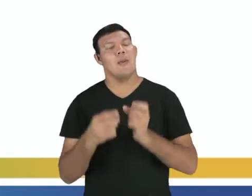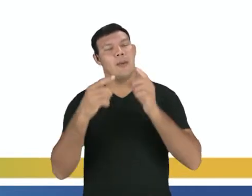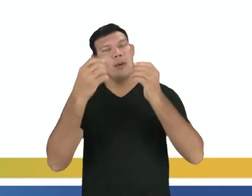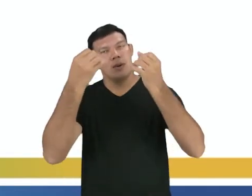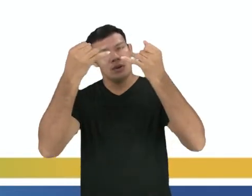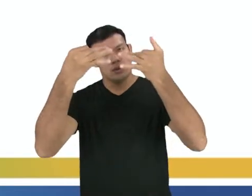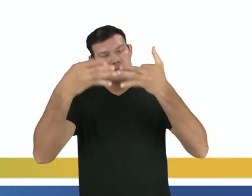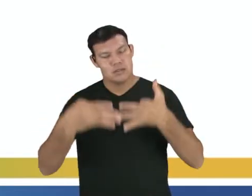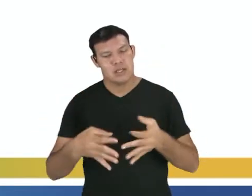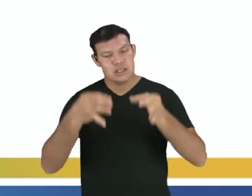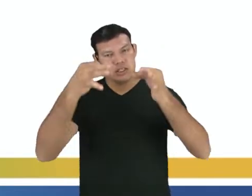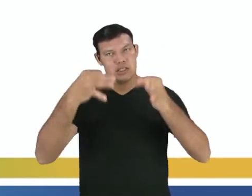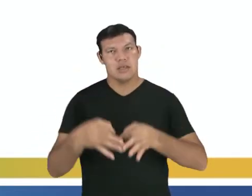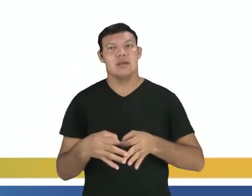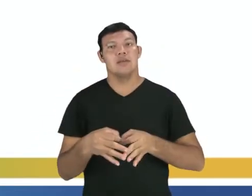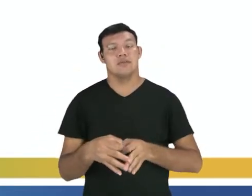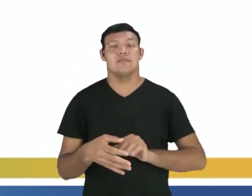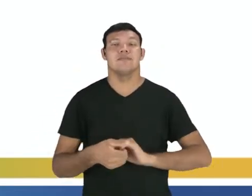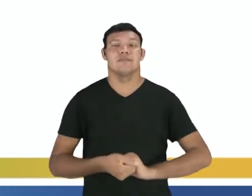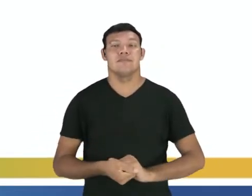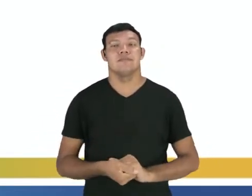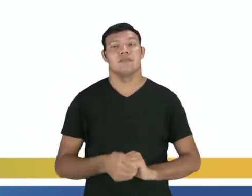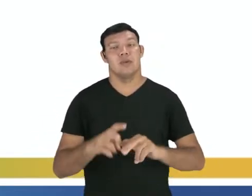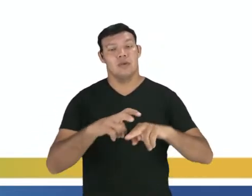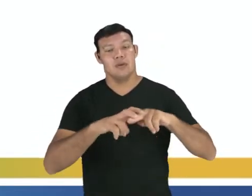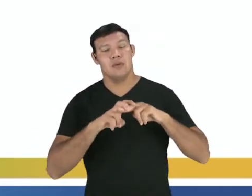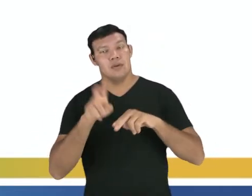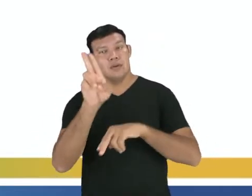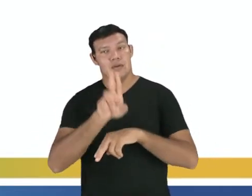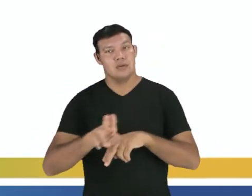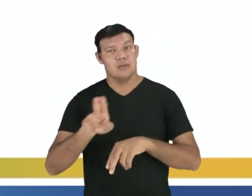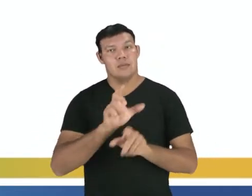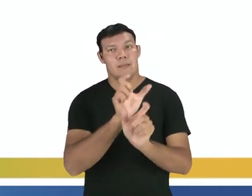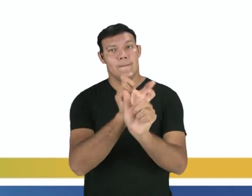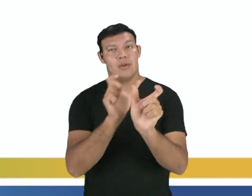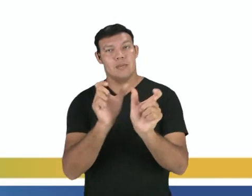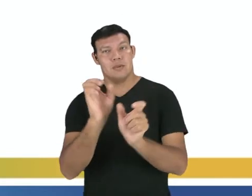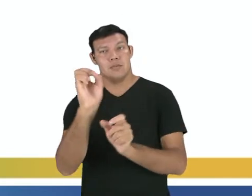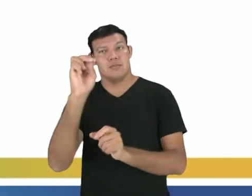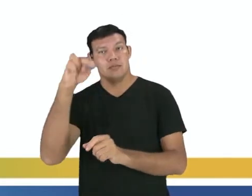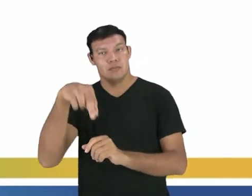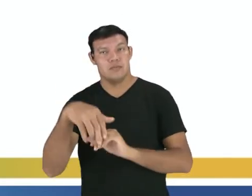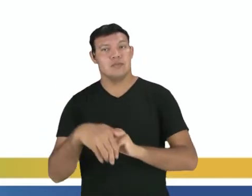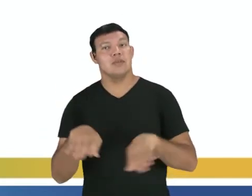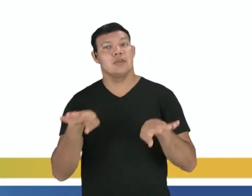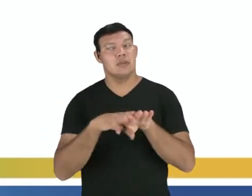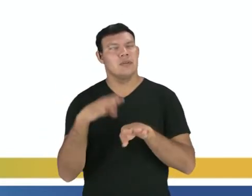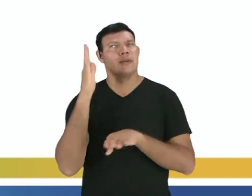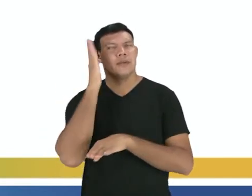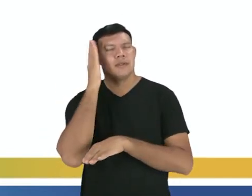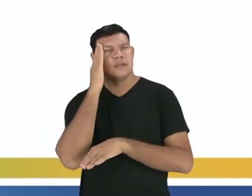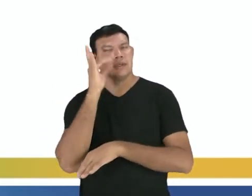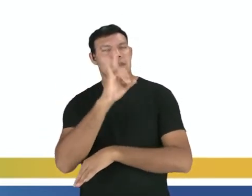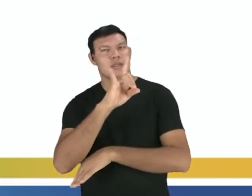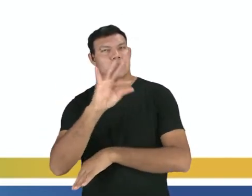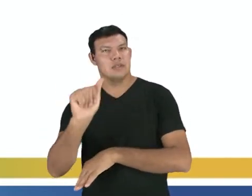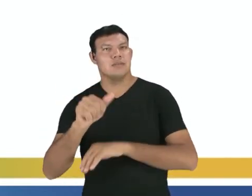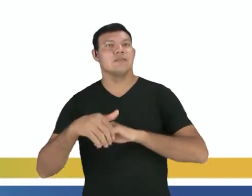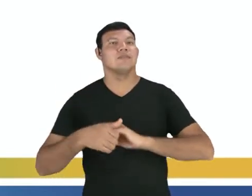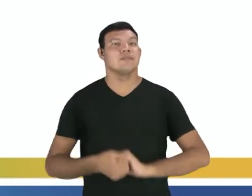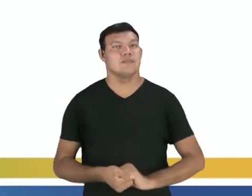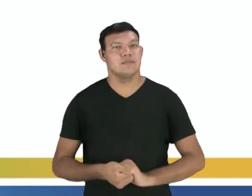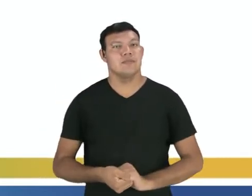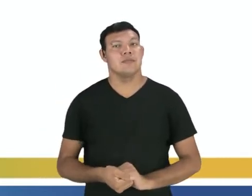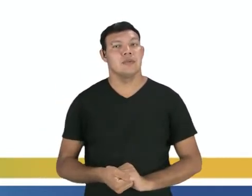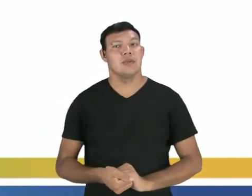e mês por isso aí ó e também se eu souber ou se eu precisar especificar o dia de